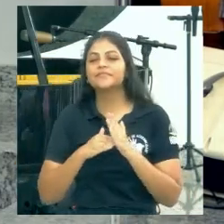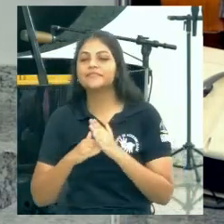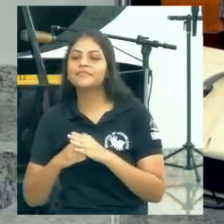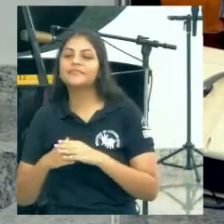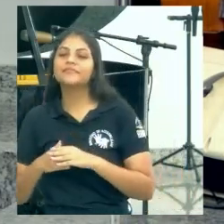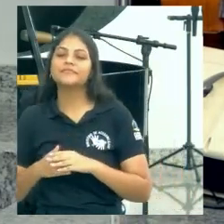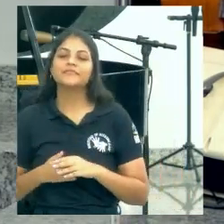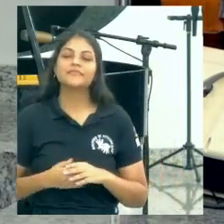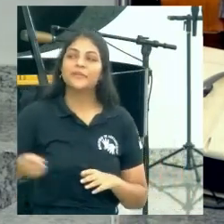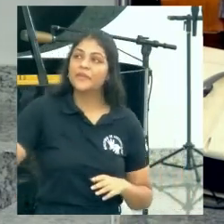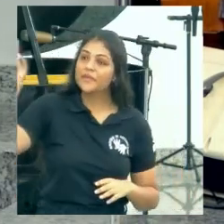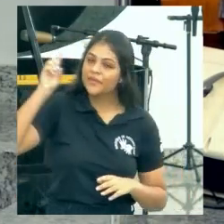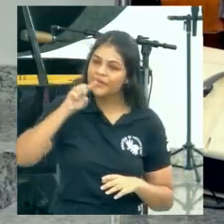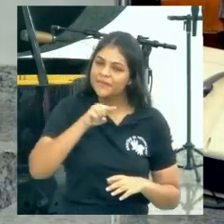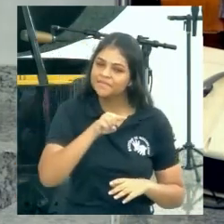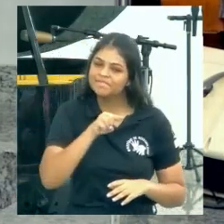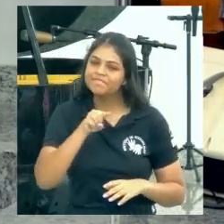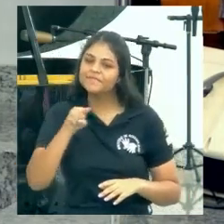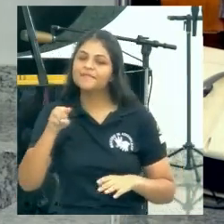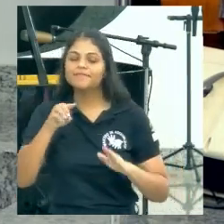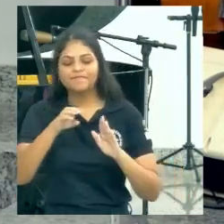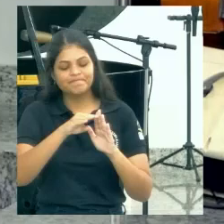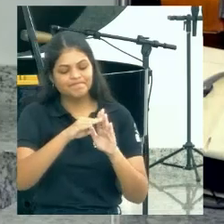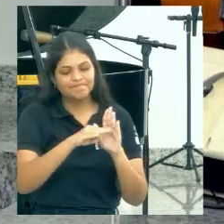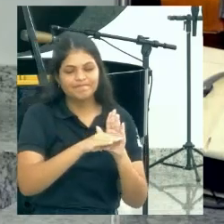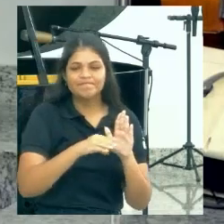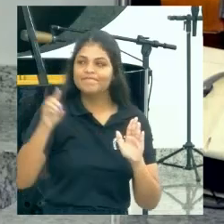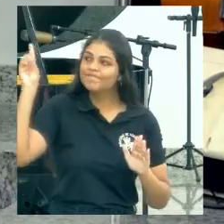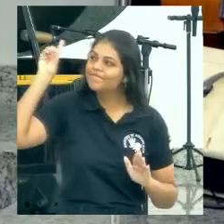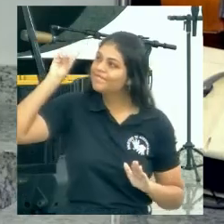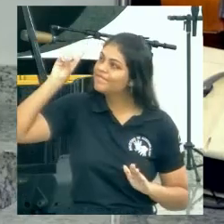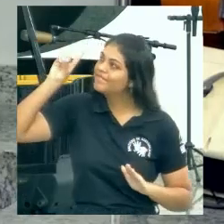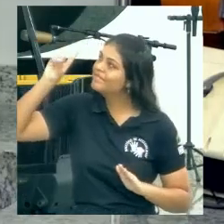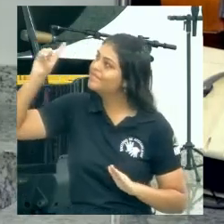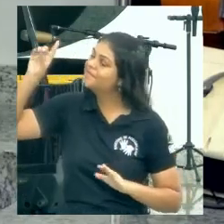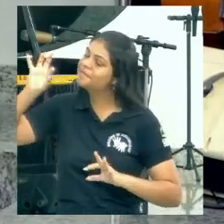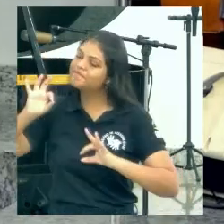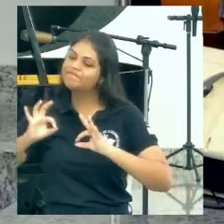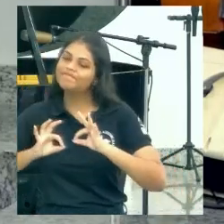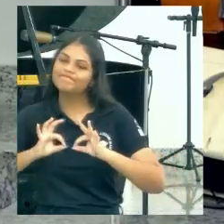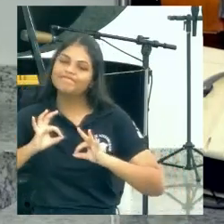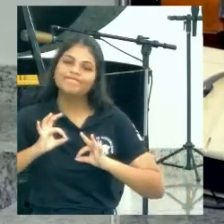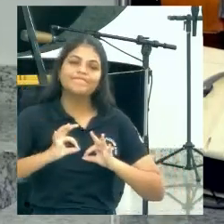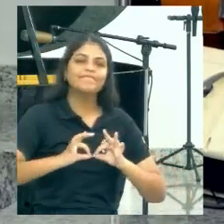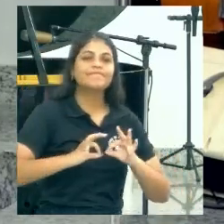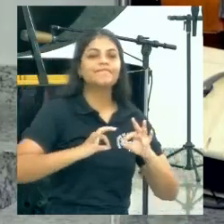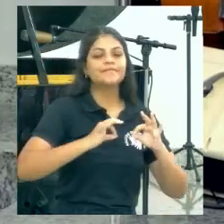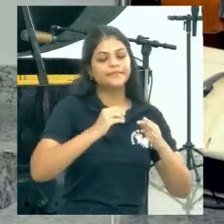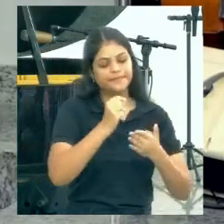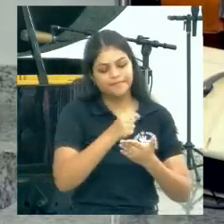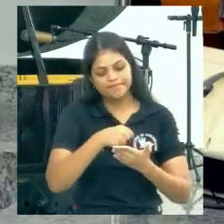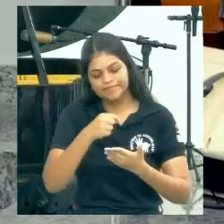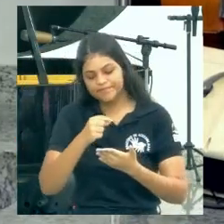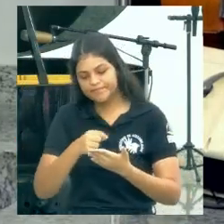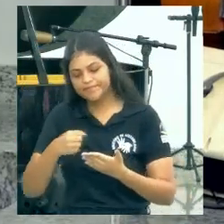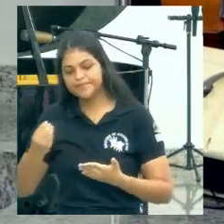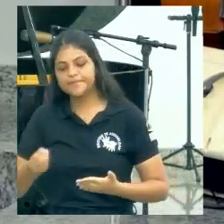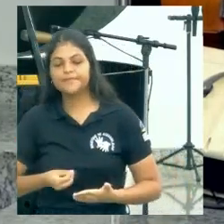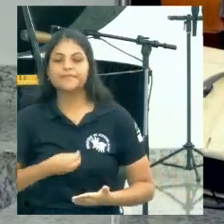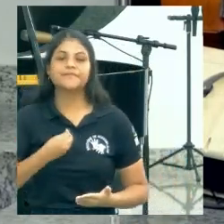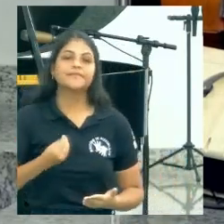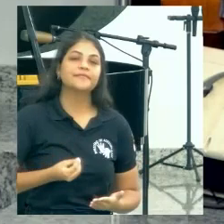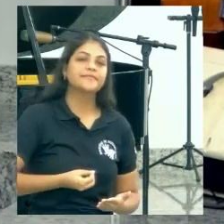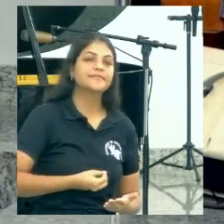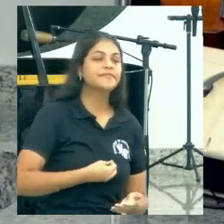um projeto meu, carta viva de Deus.